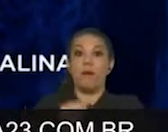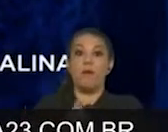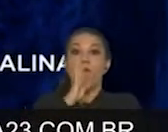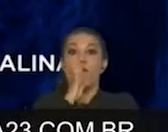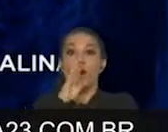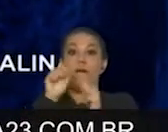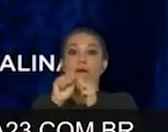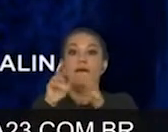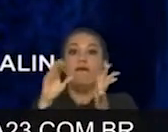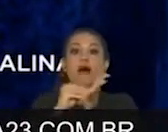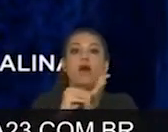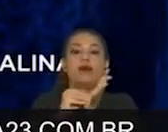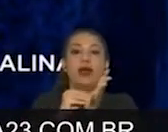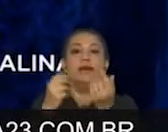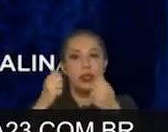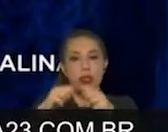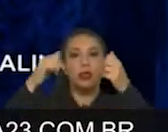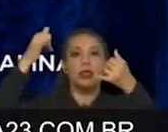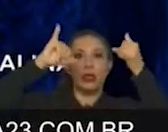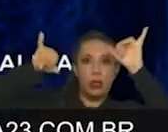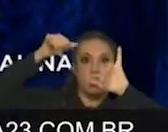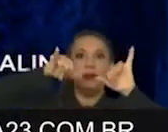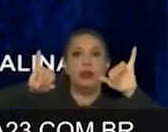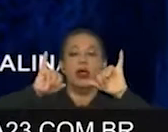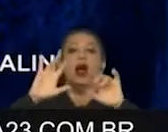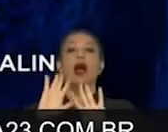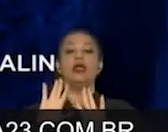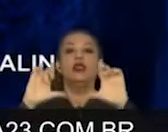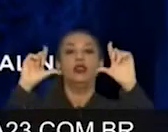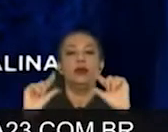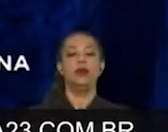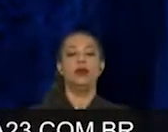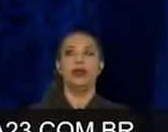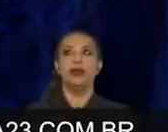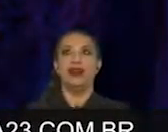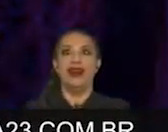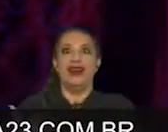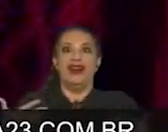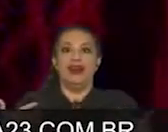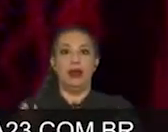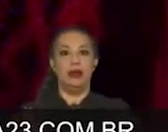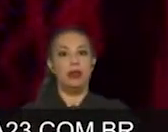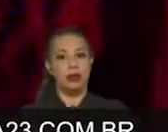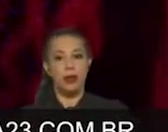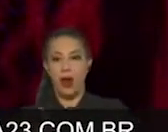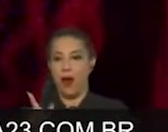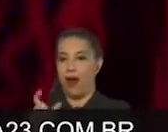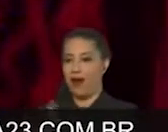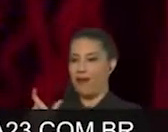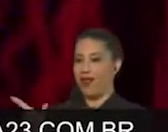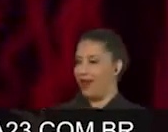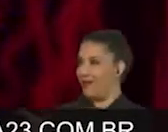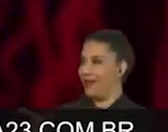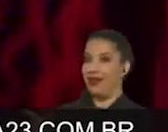quantidades suficientes, o que influencia diretamente na sensação de bem-estar e prazer. Por outro lado, o cortisol, o hormônio que